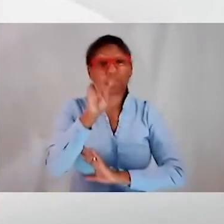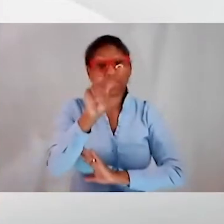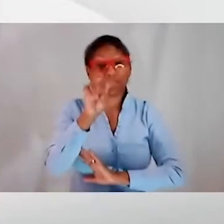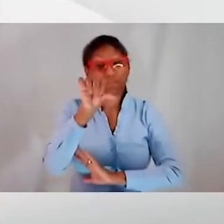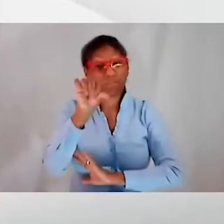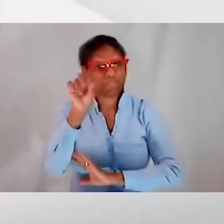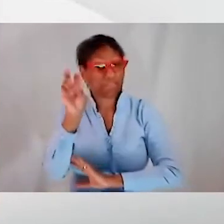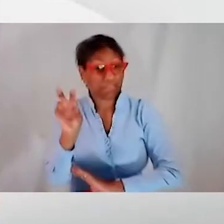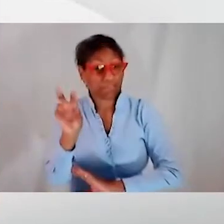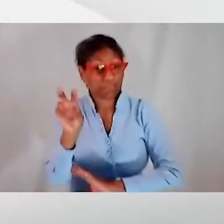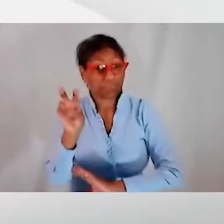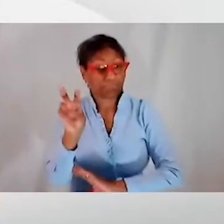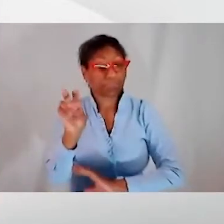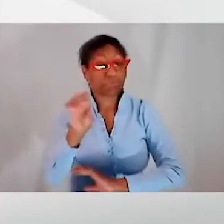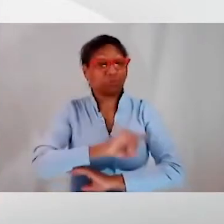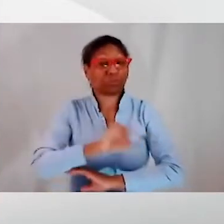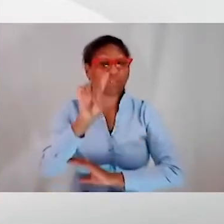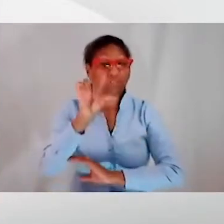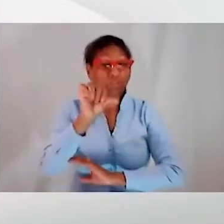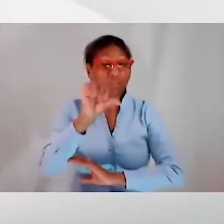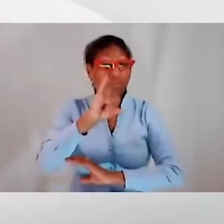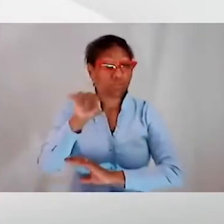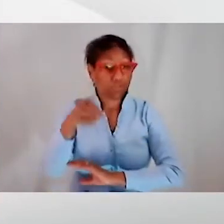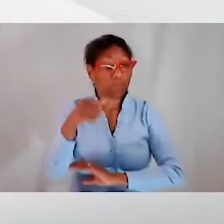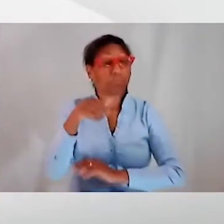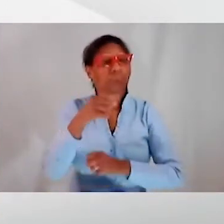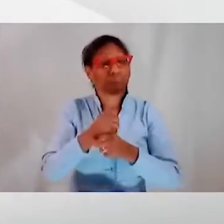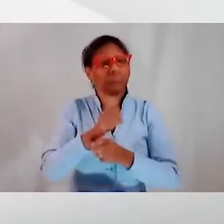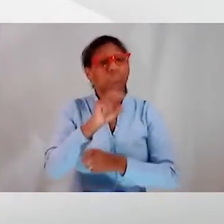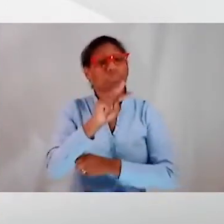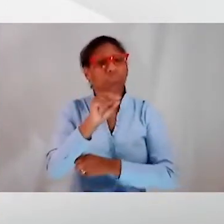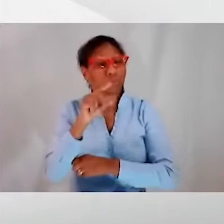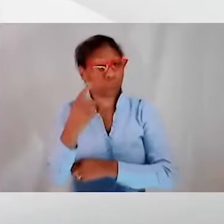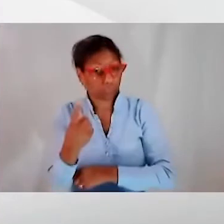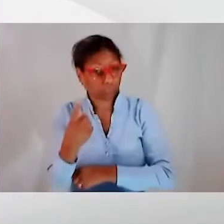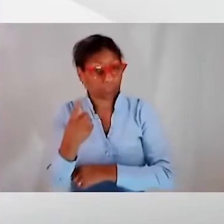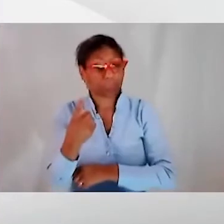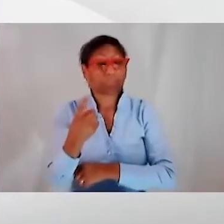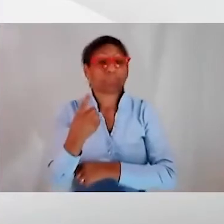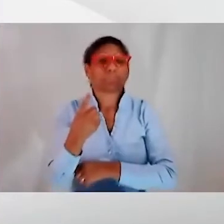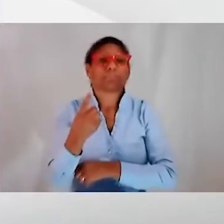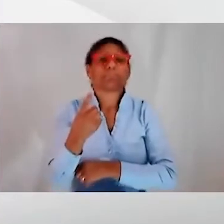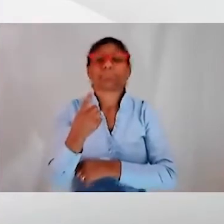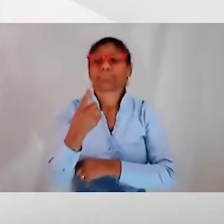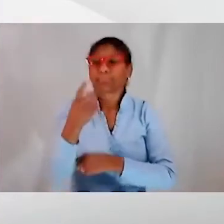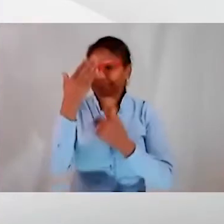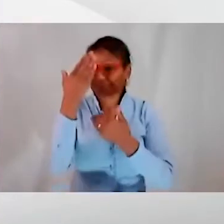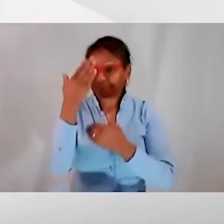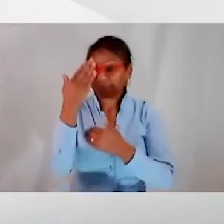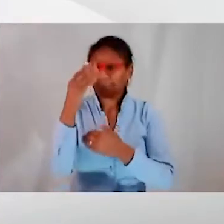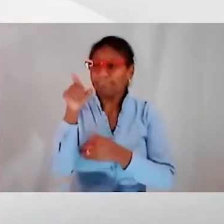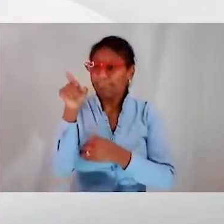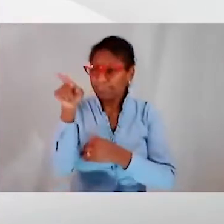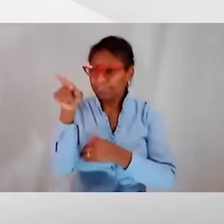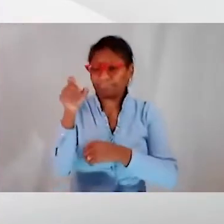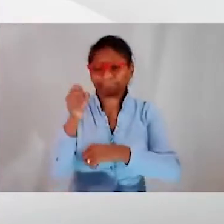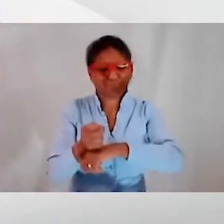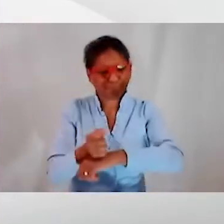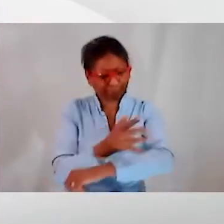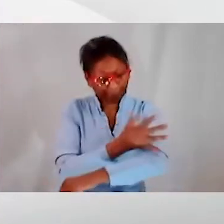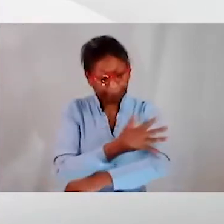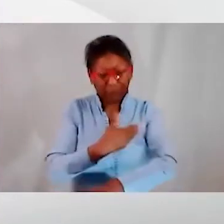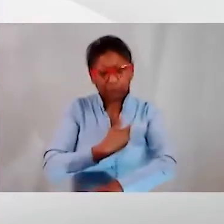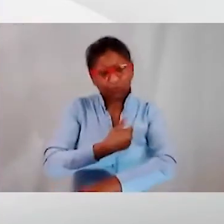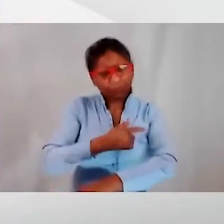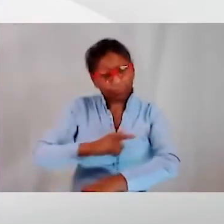15.595, do dia 19 de janeiro deste ano, a partir da qual, graças à vossa sensibilidade, governador Eduardo